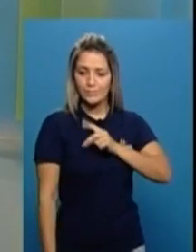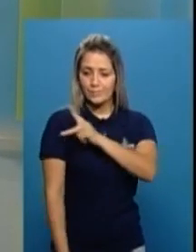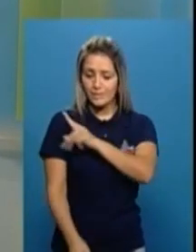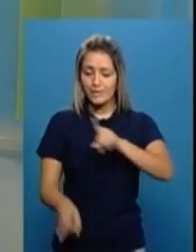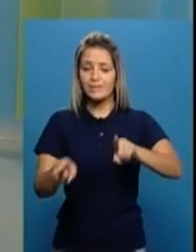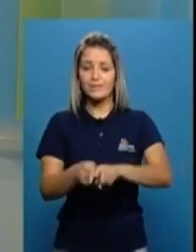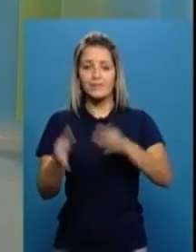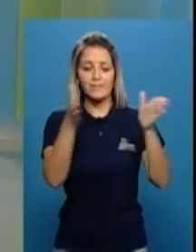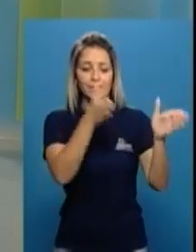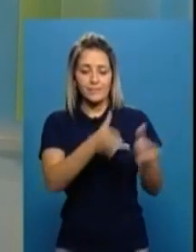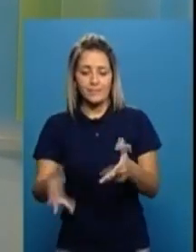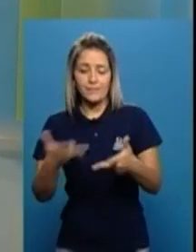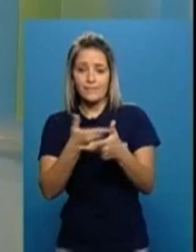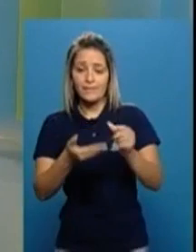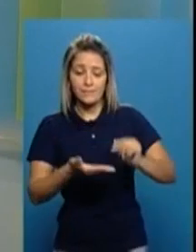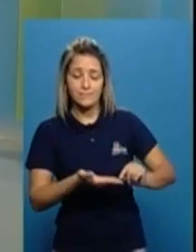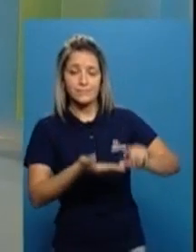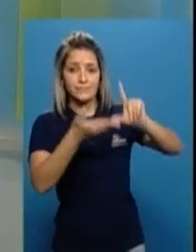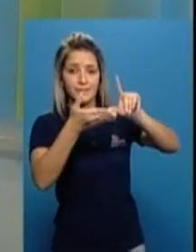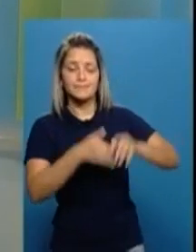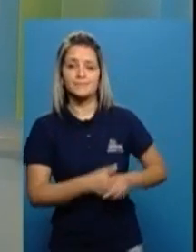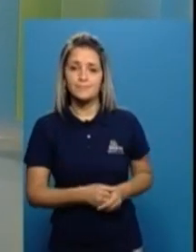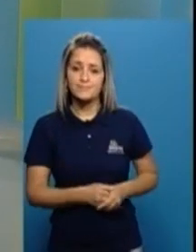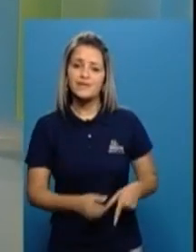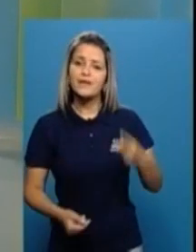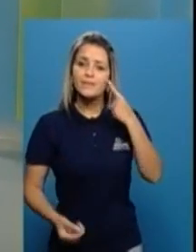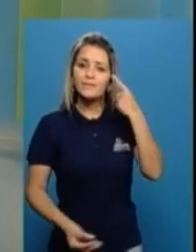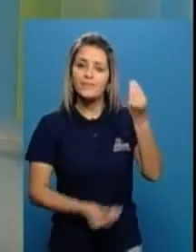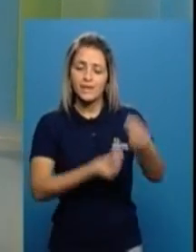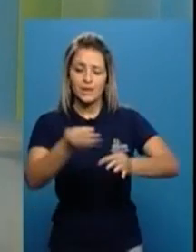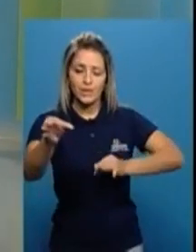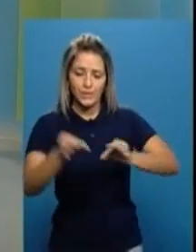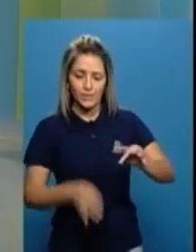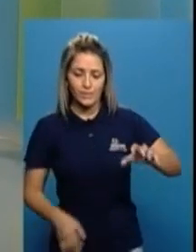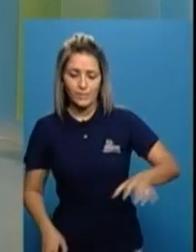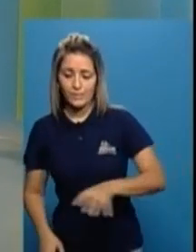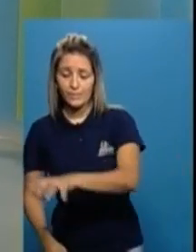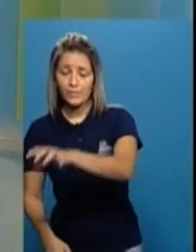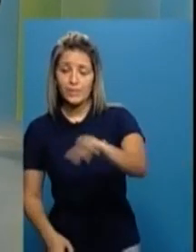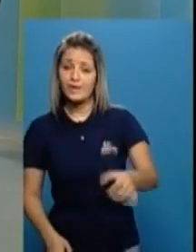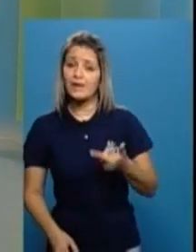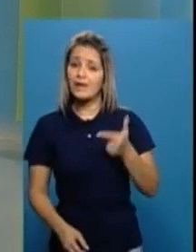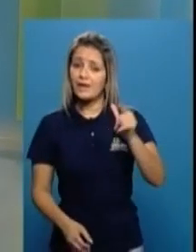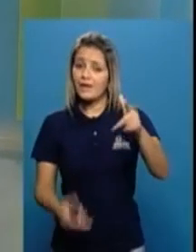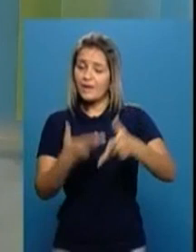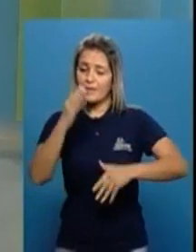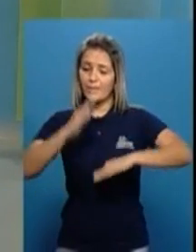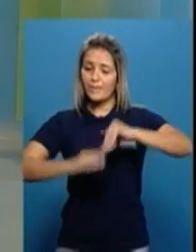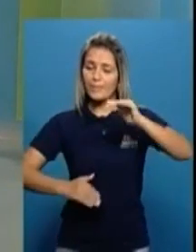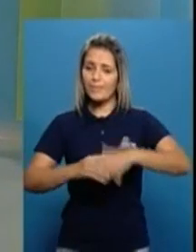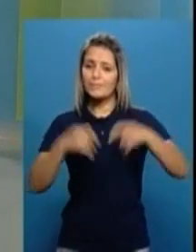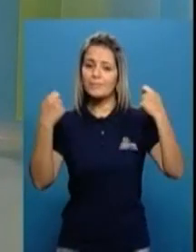da produtividade e eficiência. Então, nessa elaboração do layout, algumas outras considerações práticas devem ser